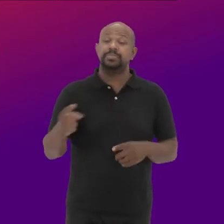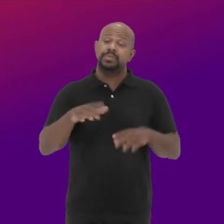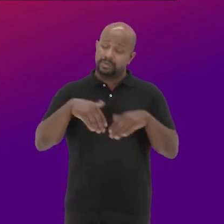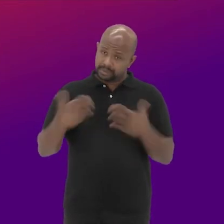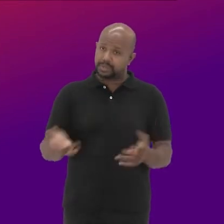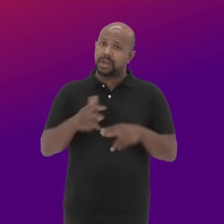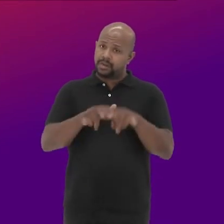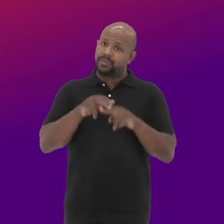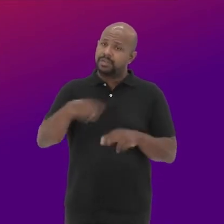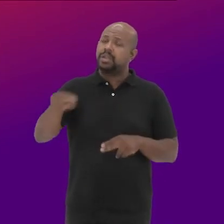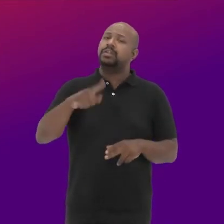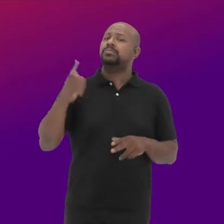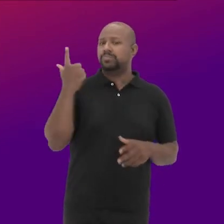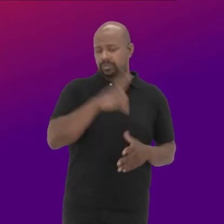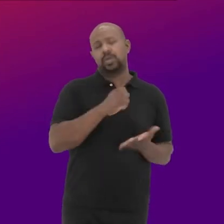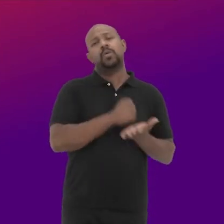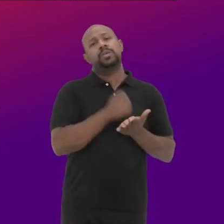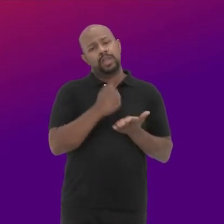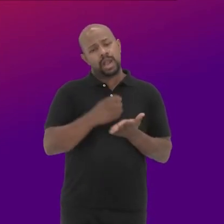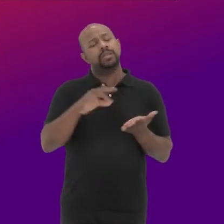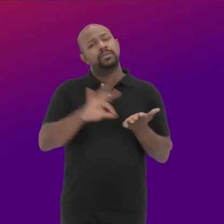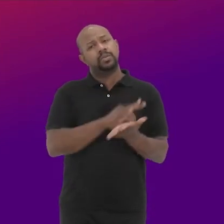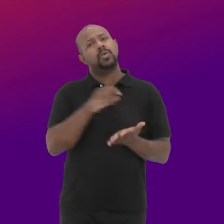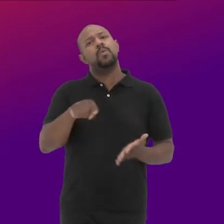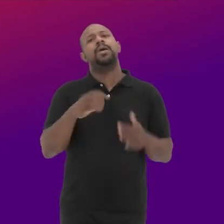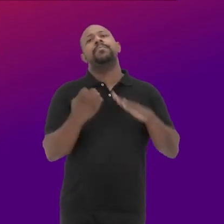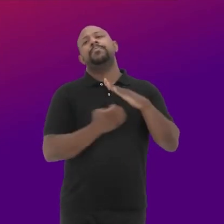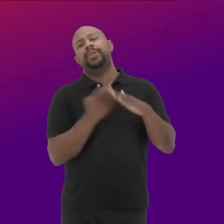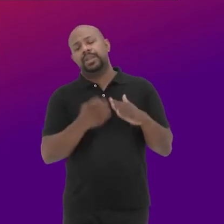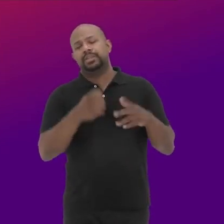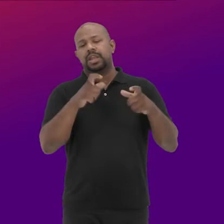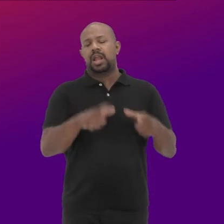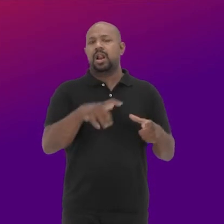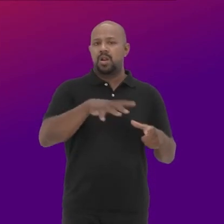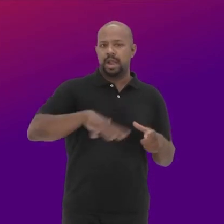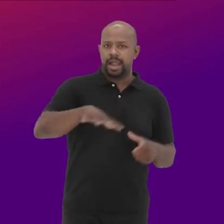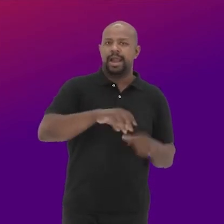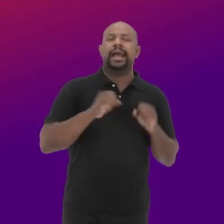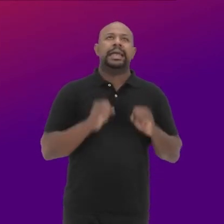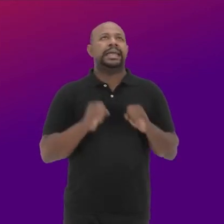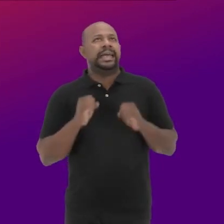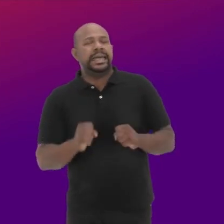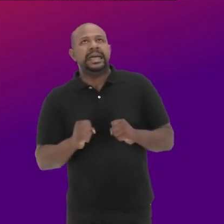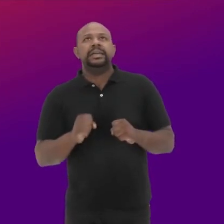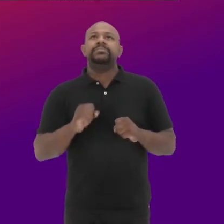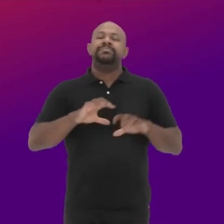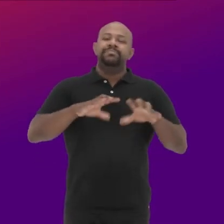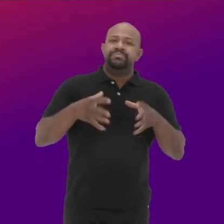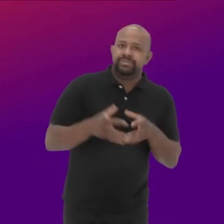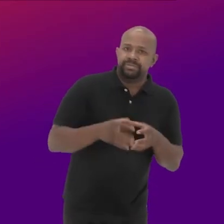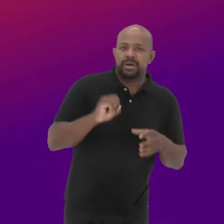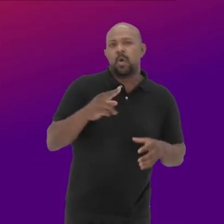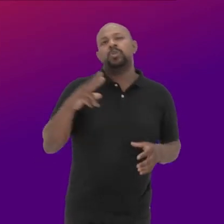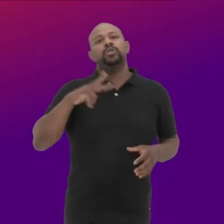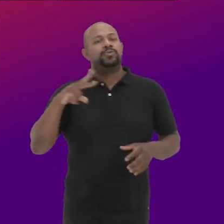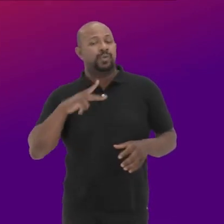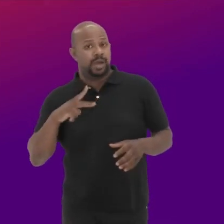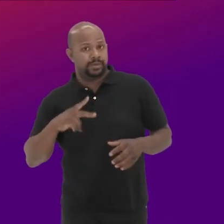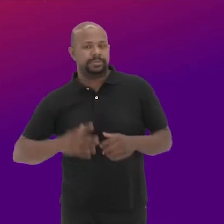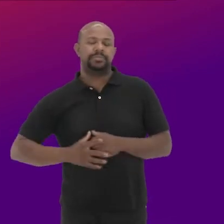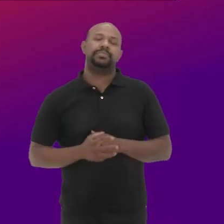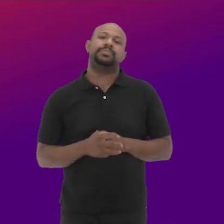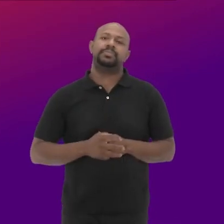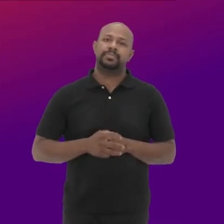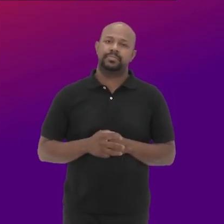e através deles eles contratam então a apólice com uma empresa local. Pode ser uma apólice de grupo ou